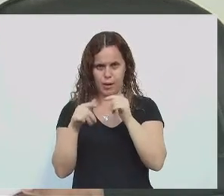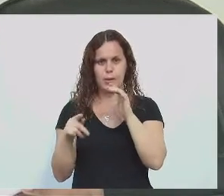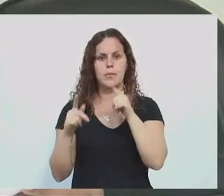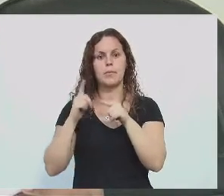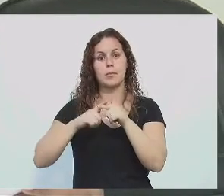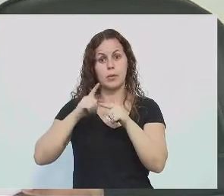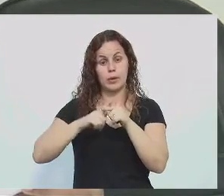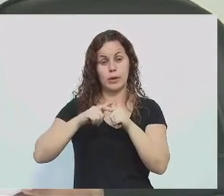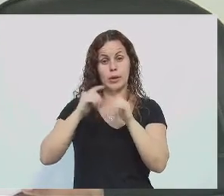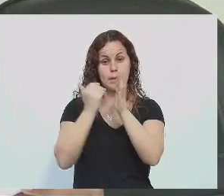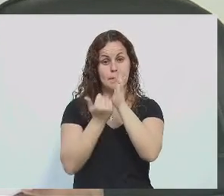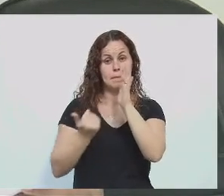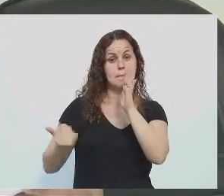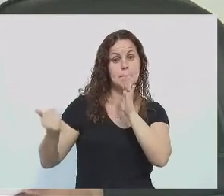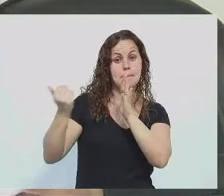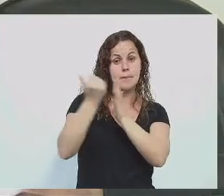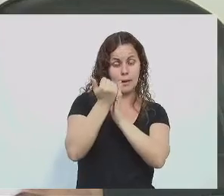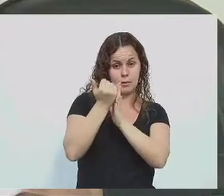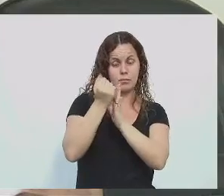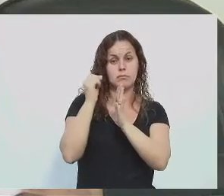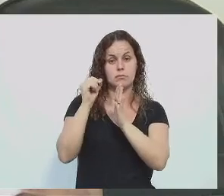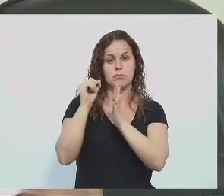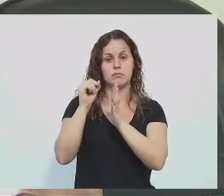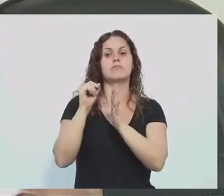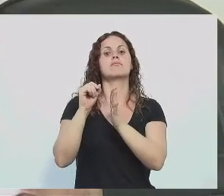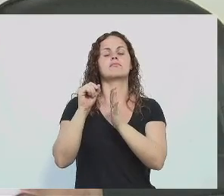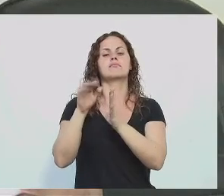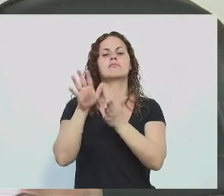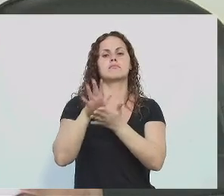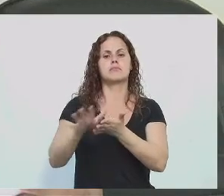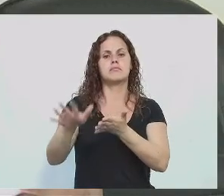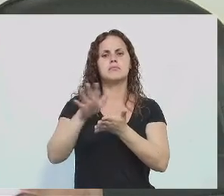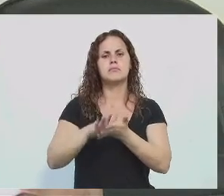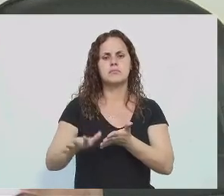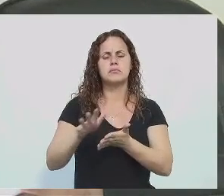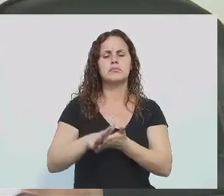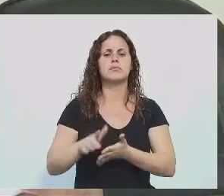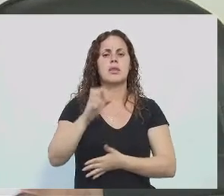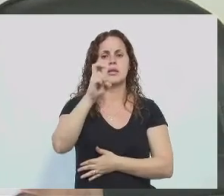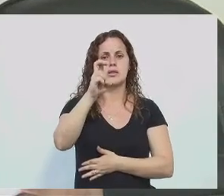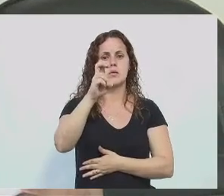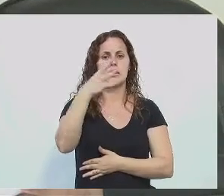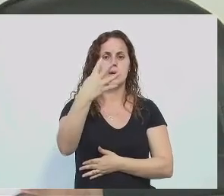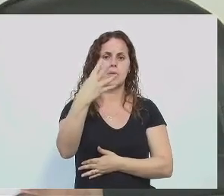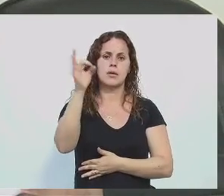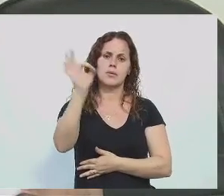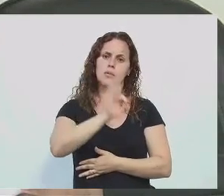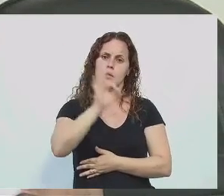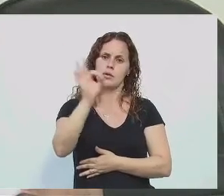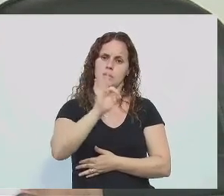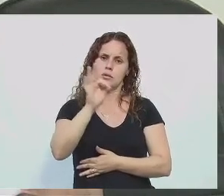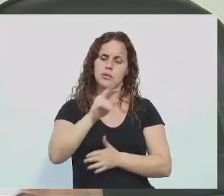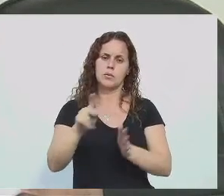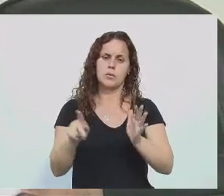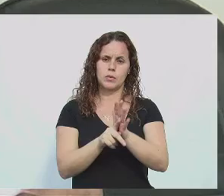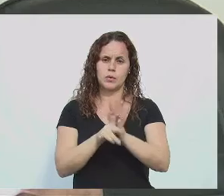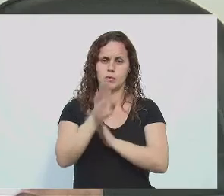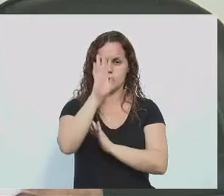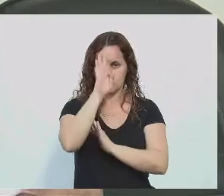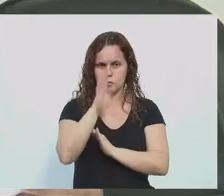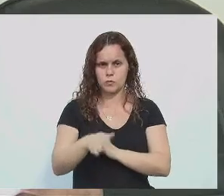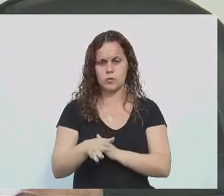um aumento dos custos de sua realização, estimado em 54%, afetando